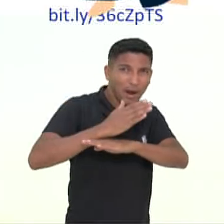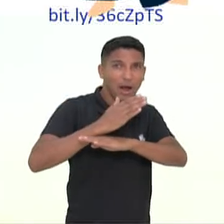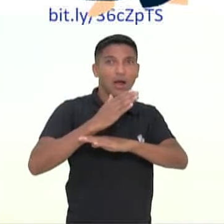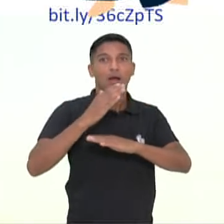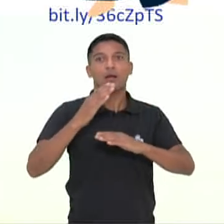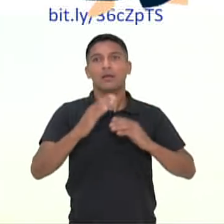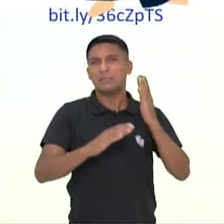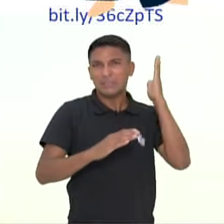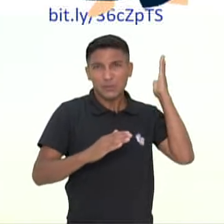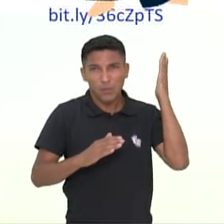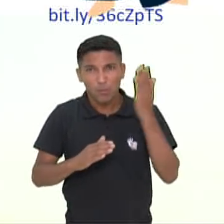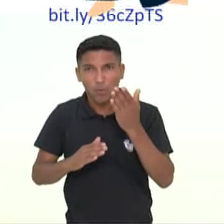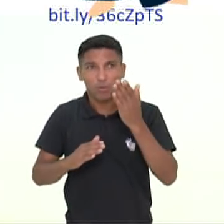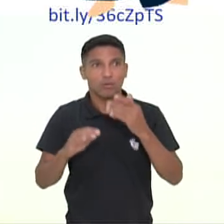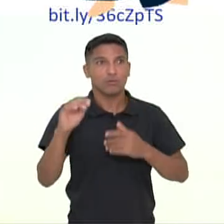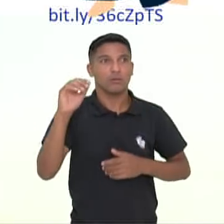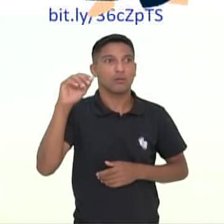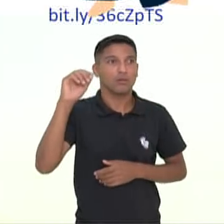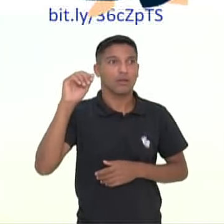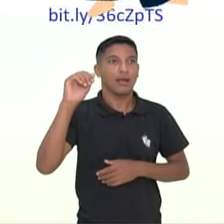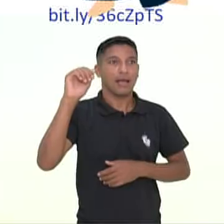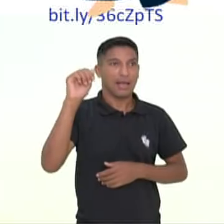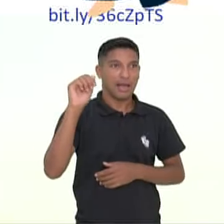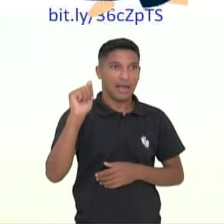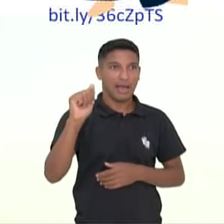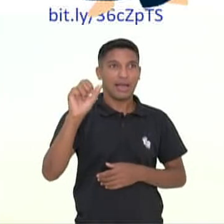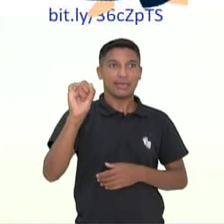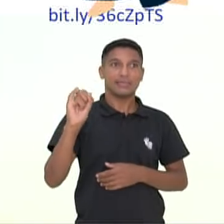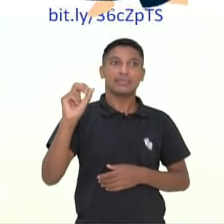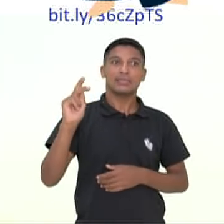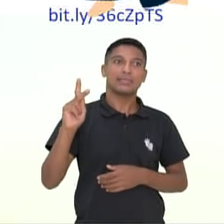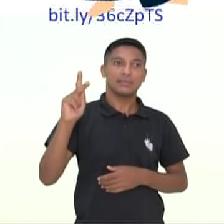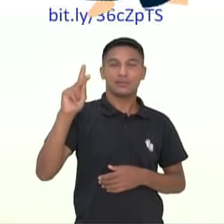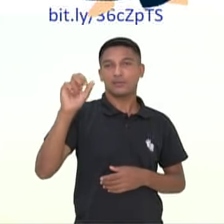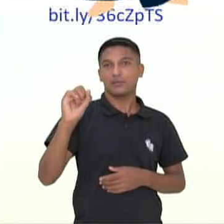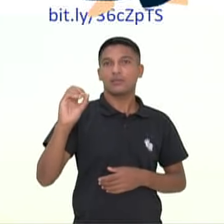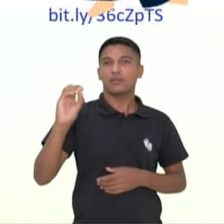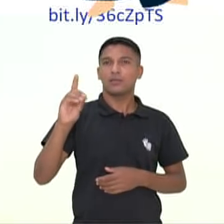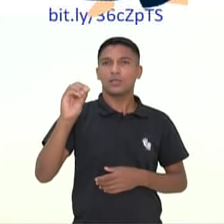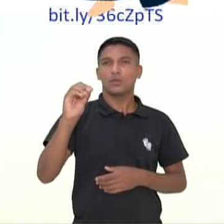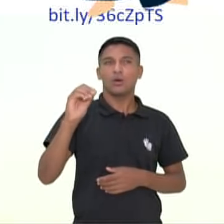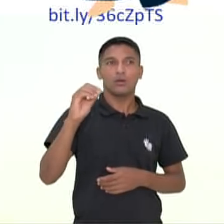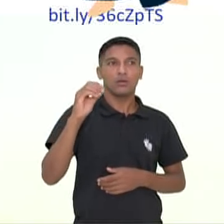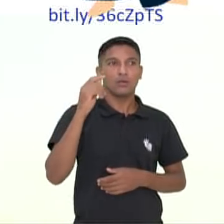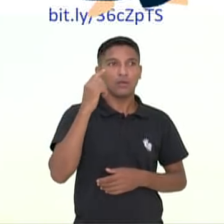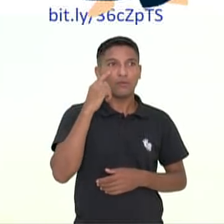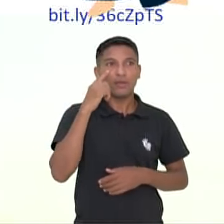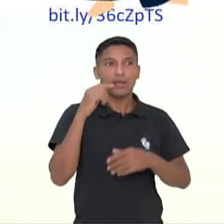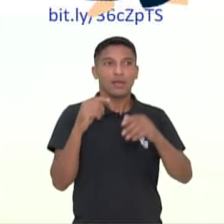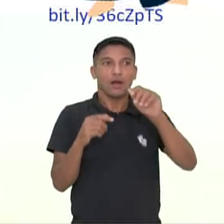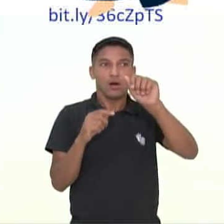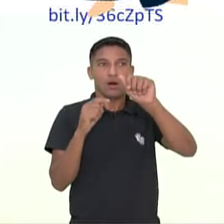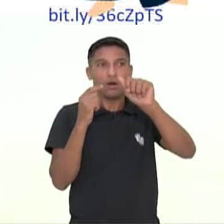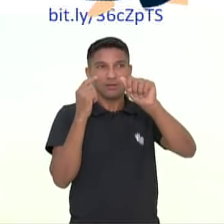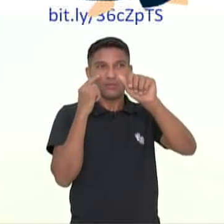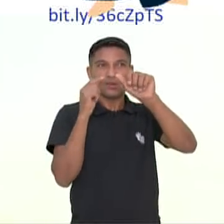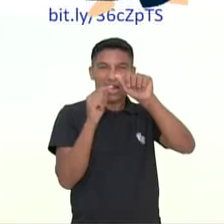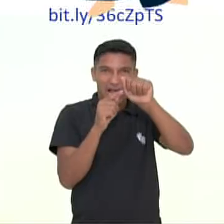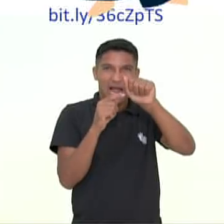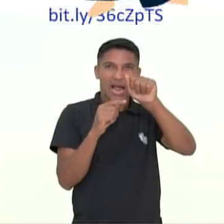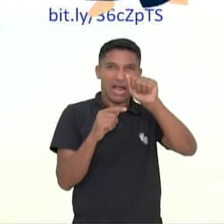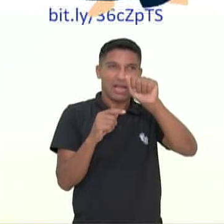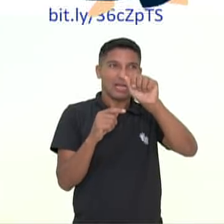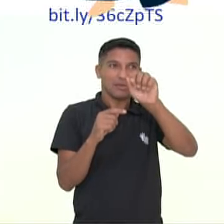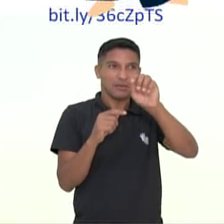Aqui vocês viram que deu uma confusão aqui nos nossos exercícios, né? Mas vamos fazer de conta então que não existe a alternativa A, nós vamos ficar com a da B até a